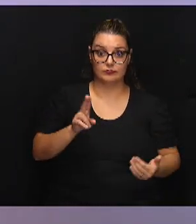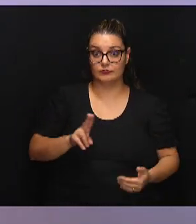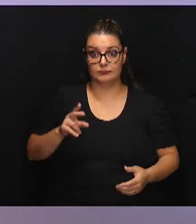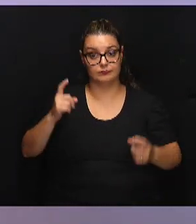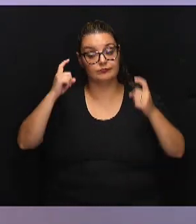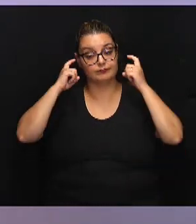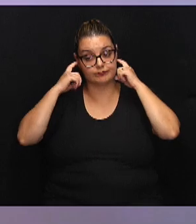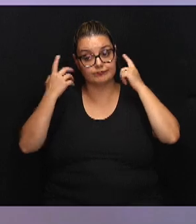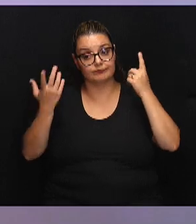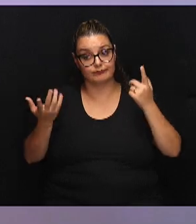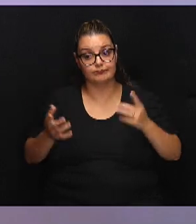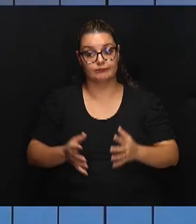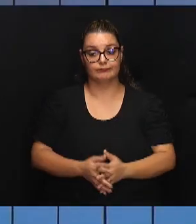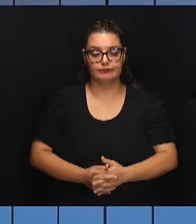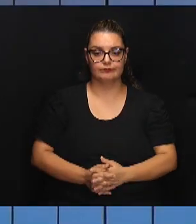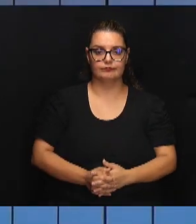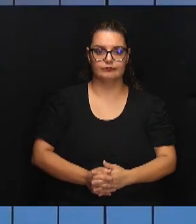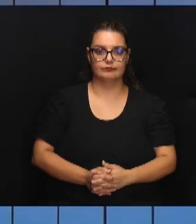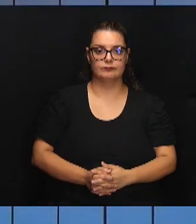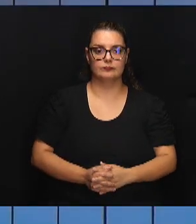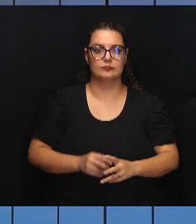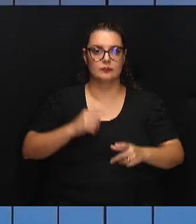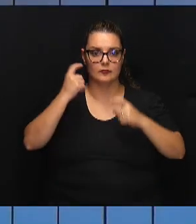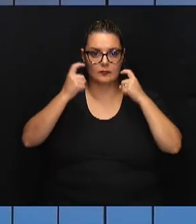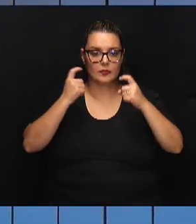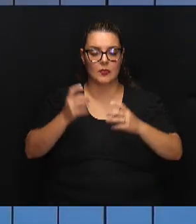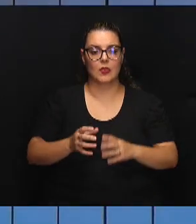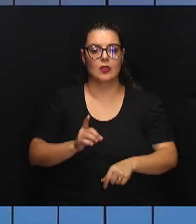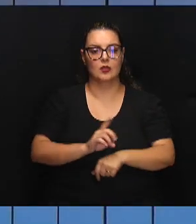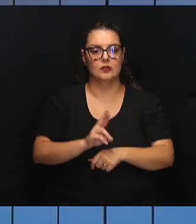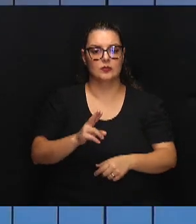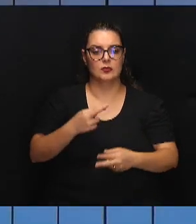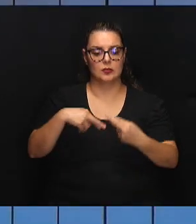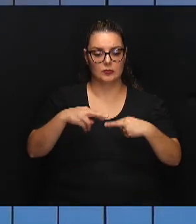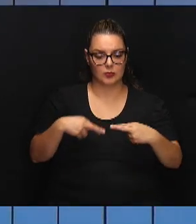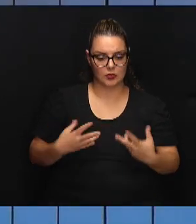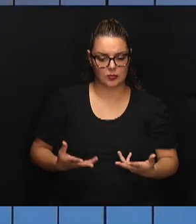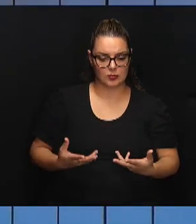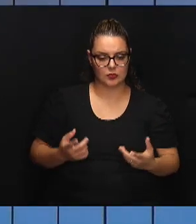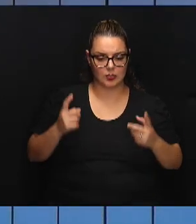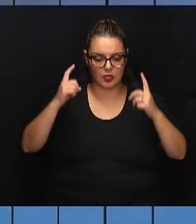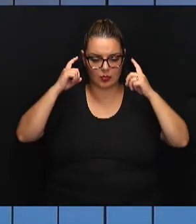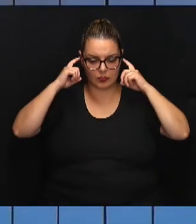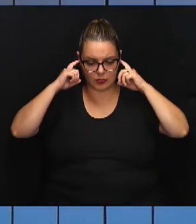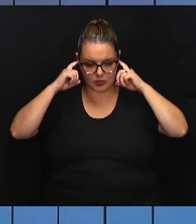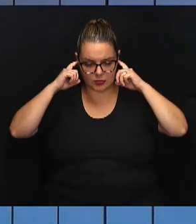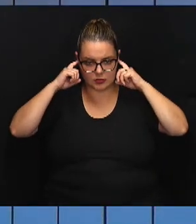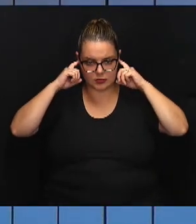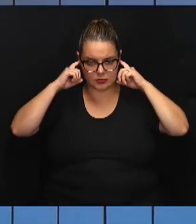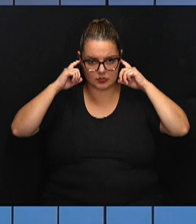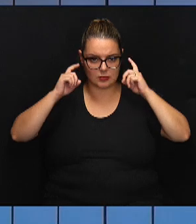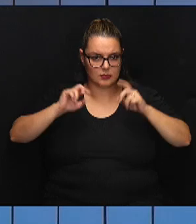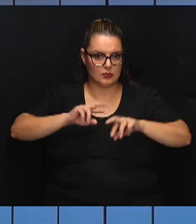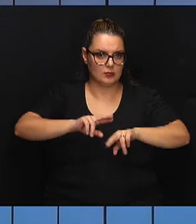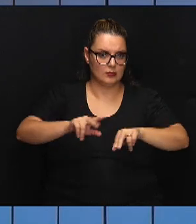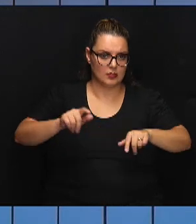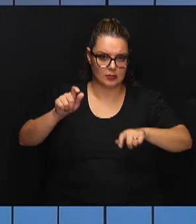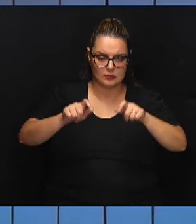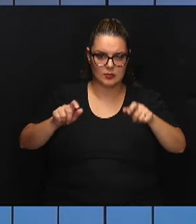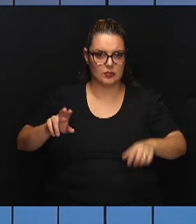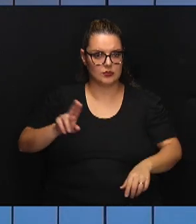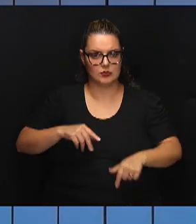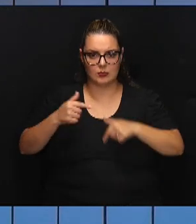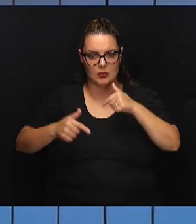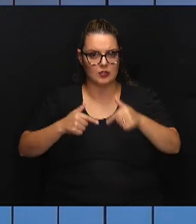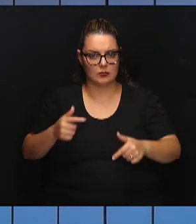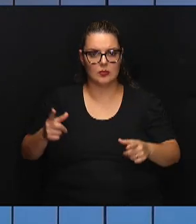fone. Preocupante mesmo. Doutora, com relação aos fones, muita gente usa para trabalhar, para